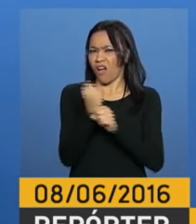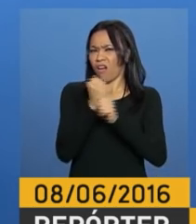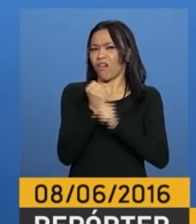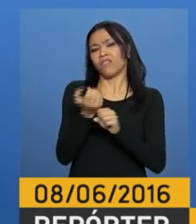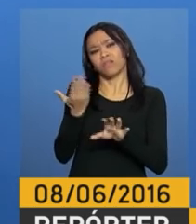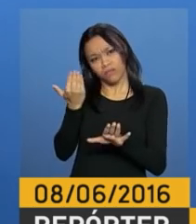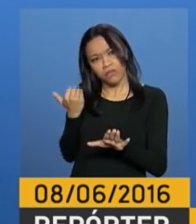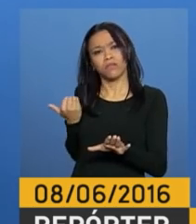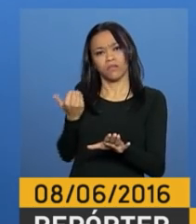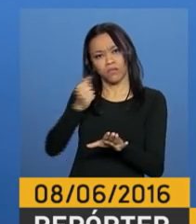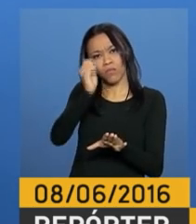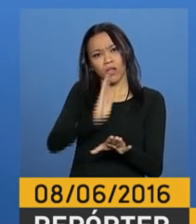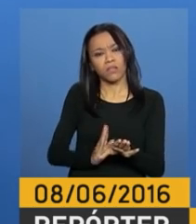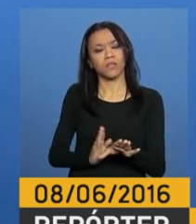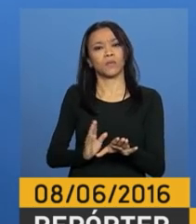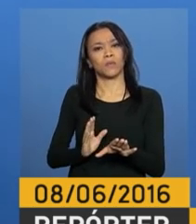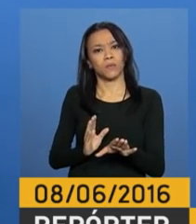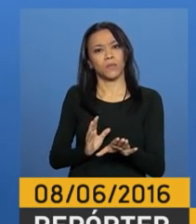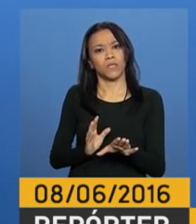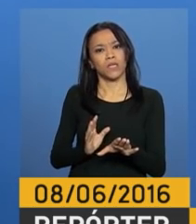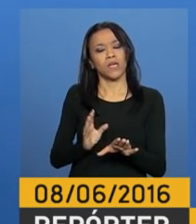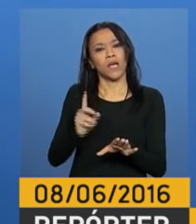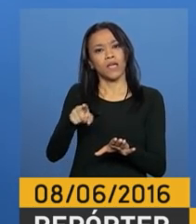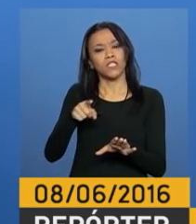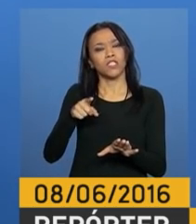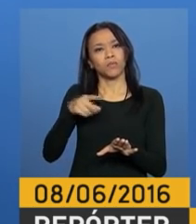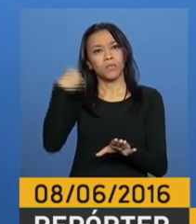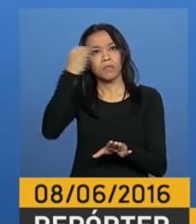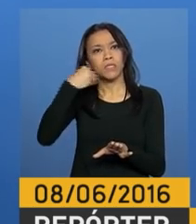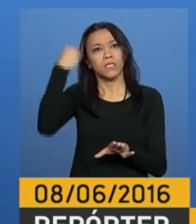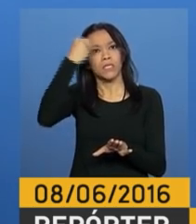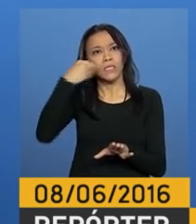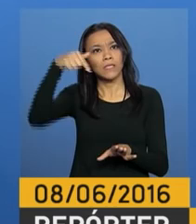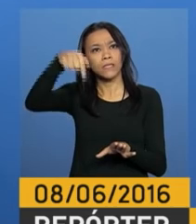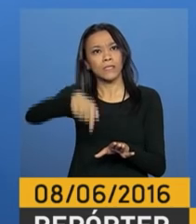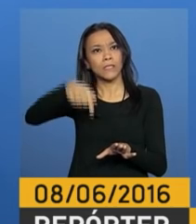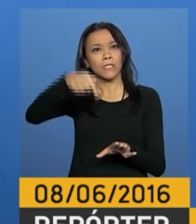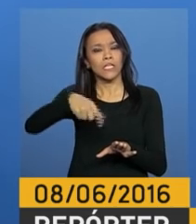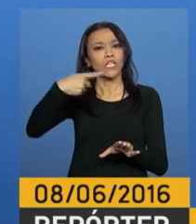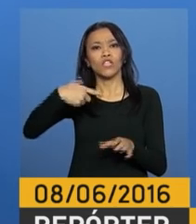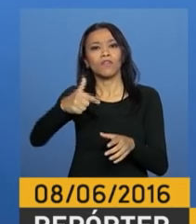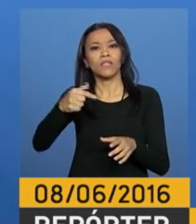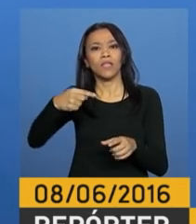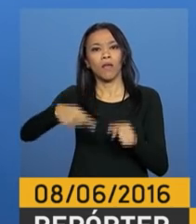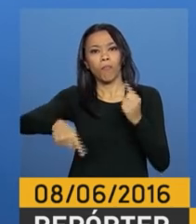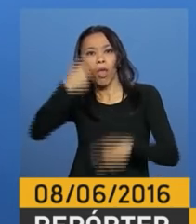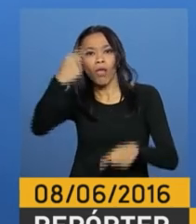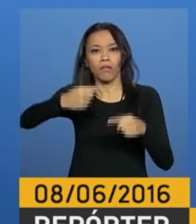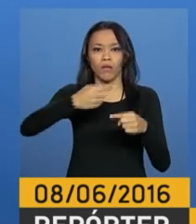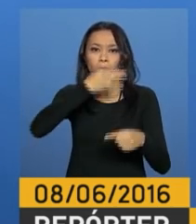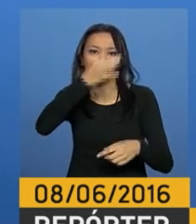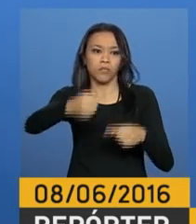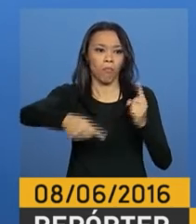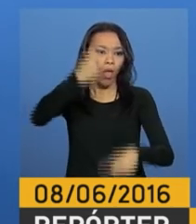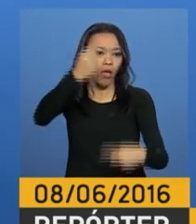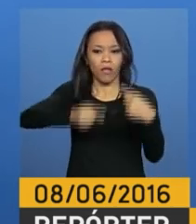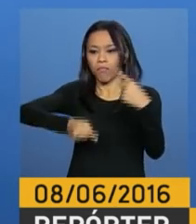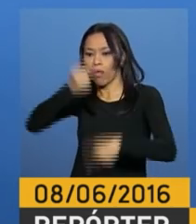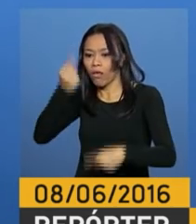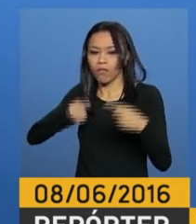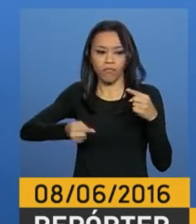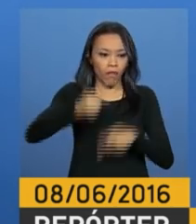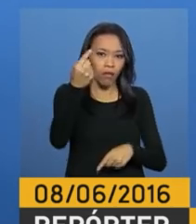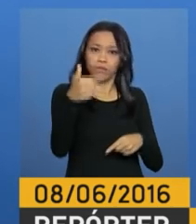no Brasil uma experiência de uma equipe Econômica que não vai ter divergência ideológica porque quando as divergências